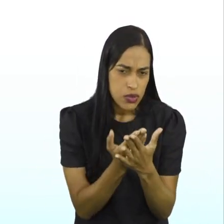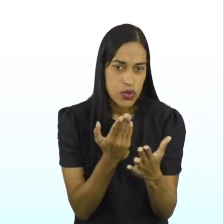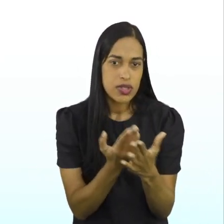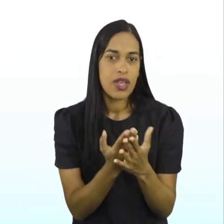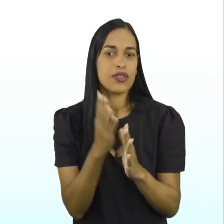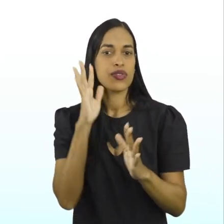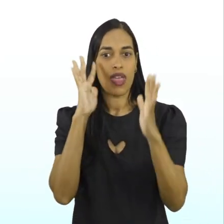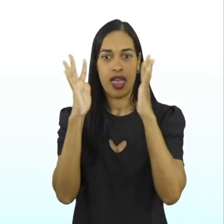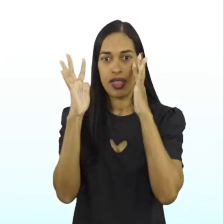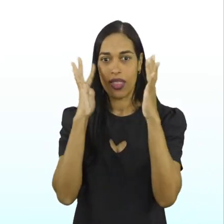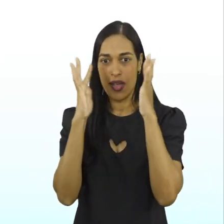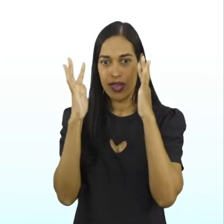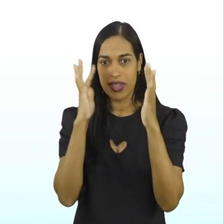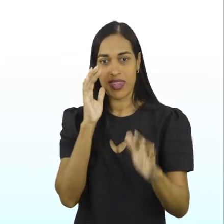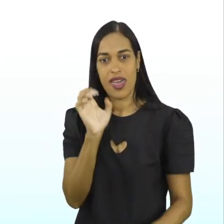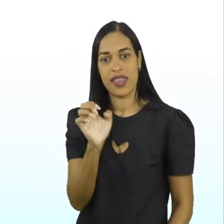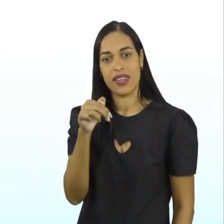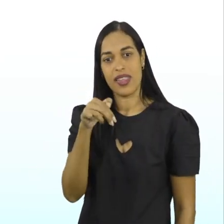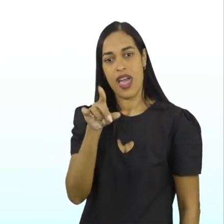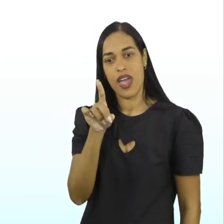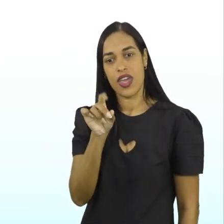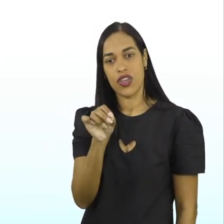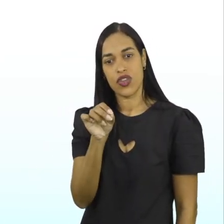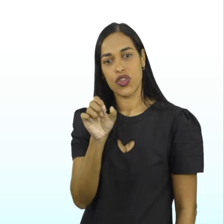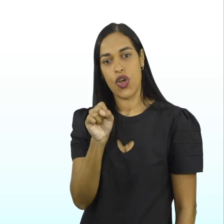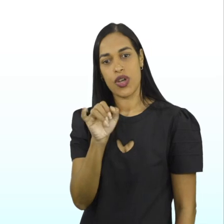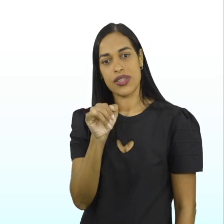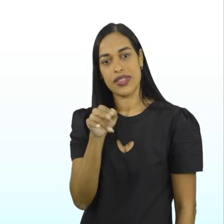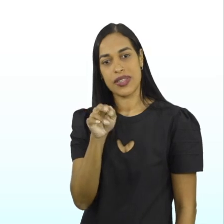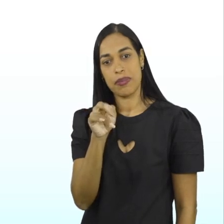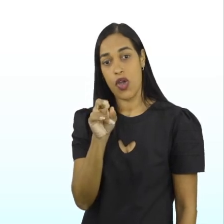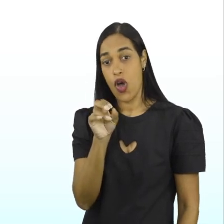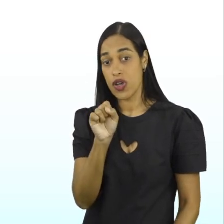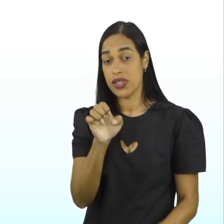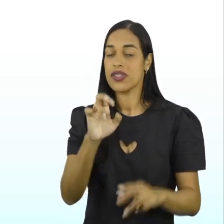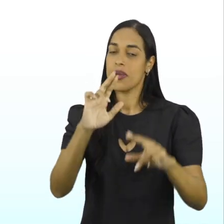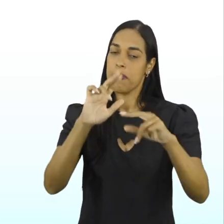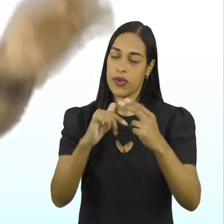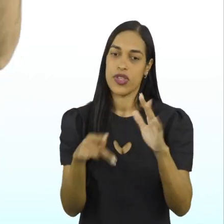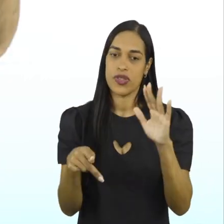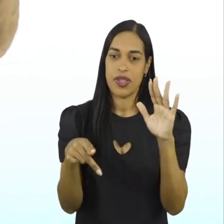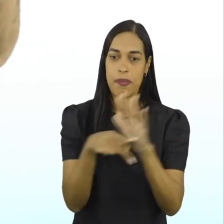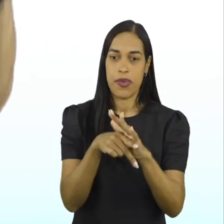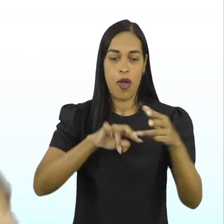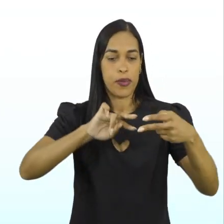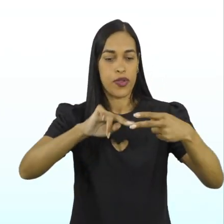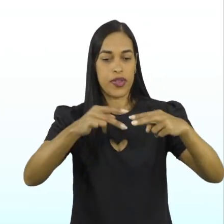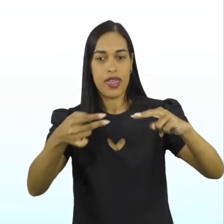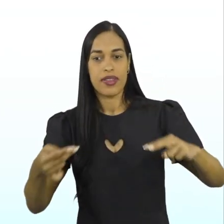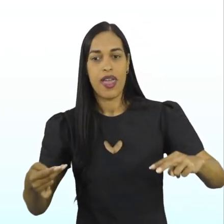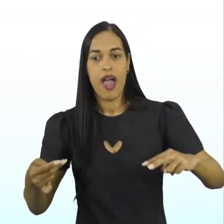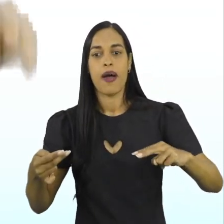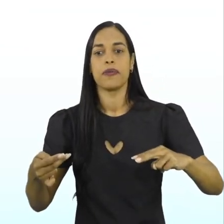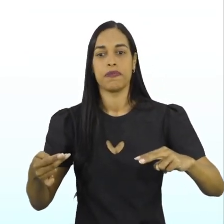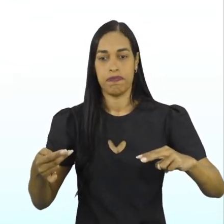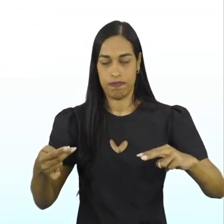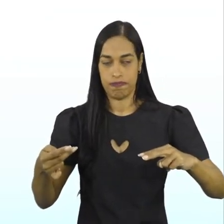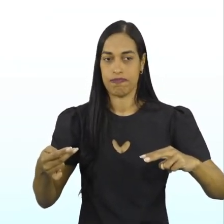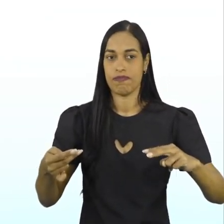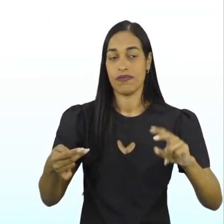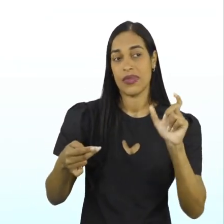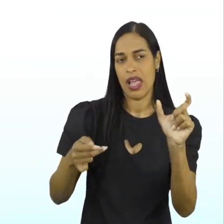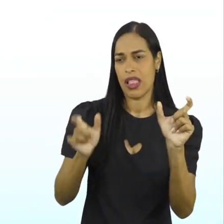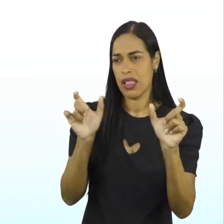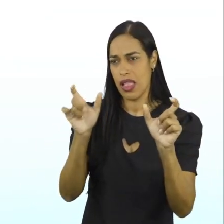na teoria da endossimbiose dos eucariontes, porque tem DNA próprio. Cuidado com isso. E assim, cloroplasto, fotossíntese.